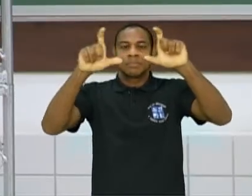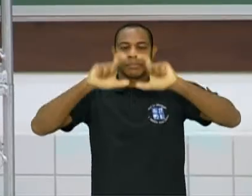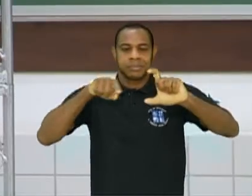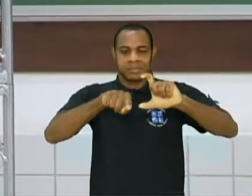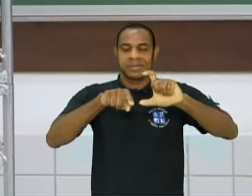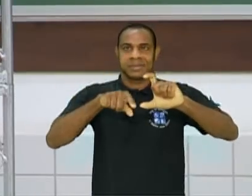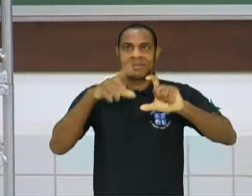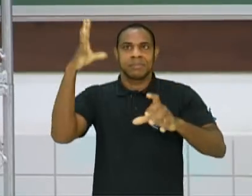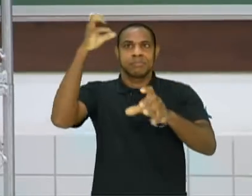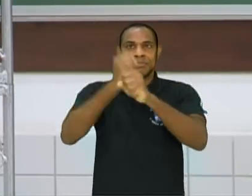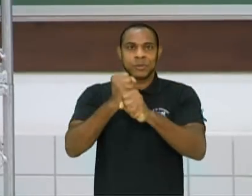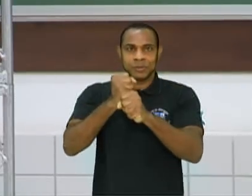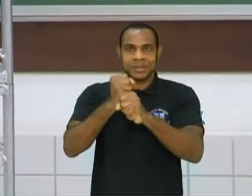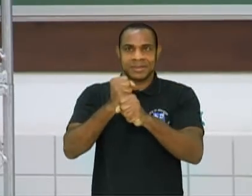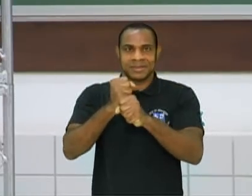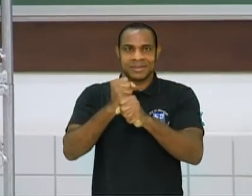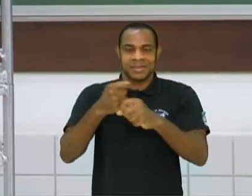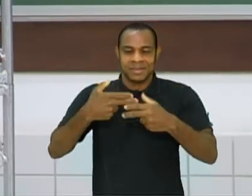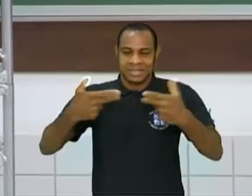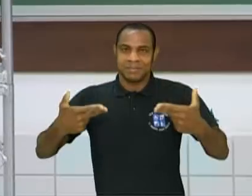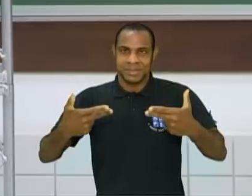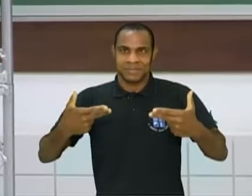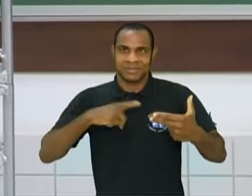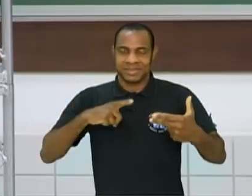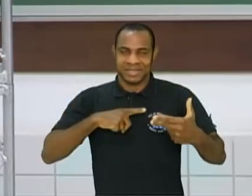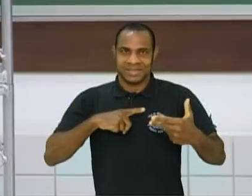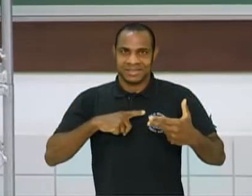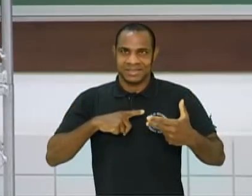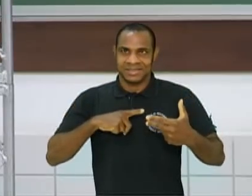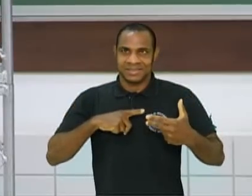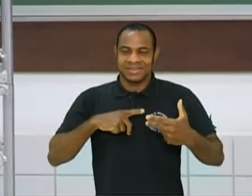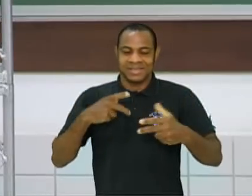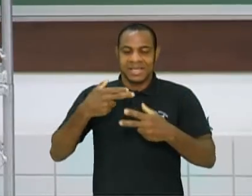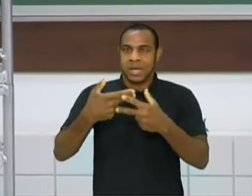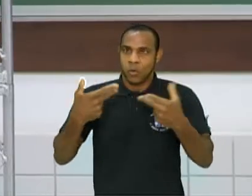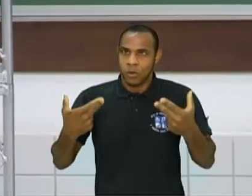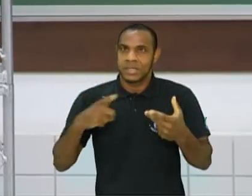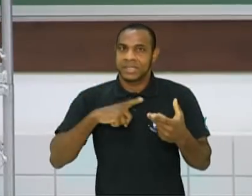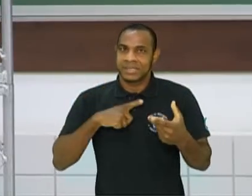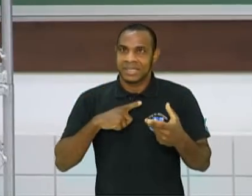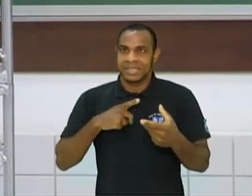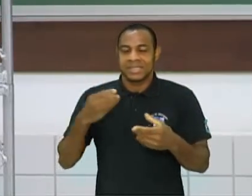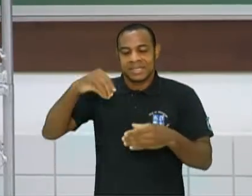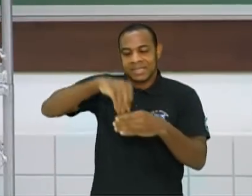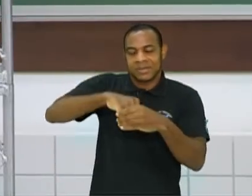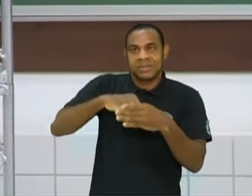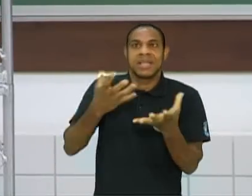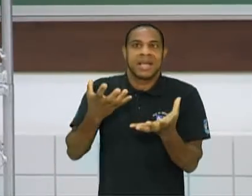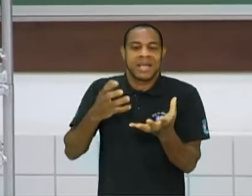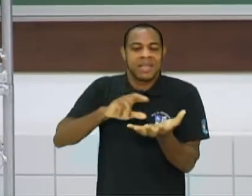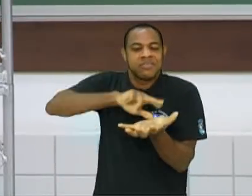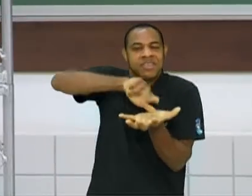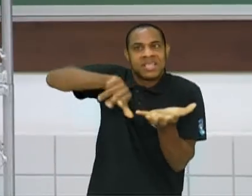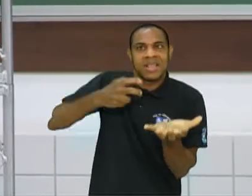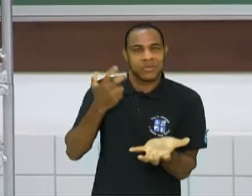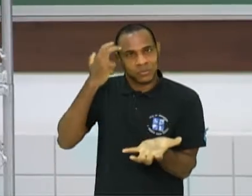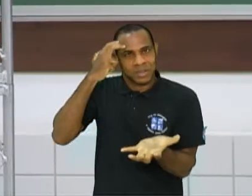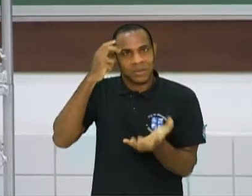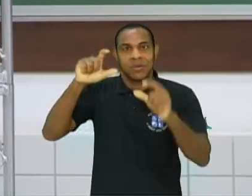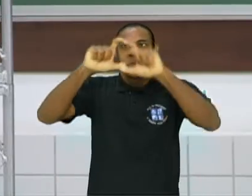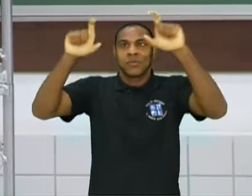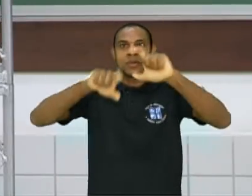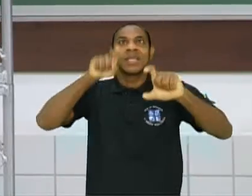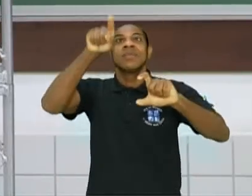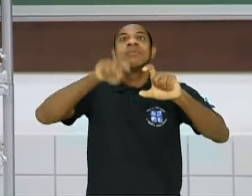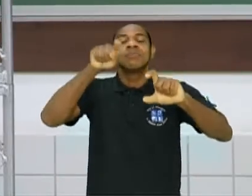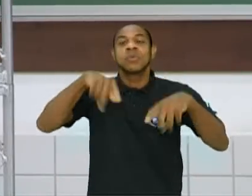repetem, né? Vocês perceberam ali. Não tem problema, que se repete você vai responder apenas uma vez. Não precisa colocar 2 vezes na resposta,